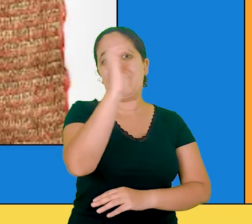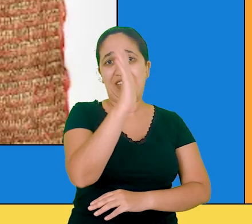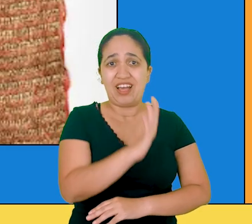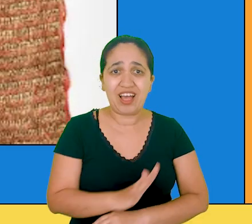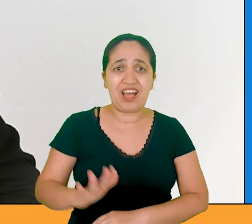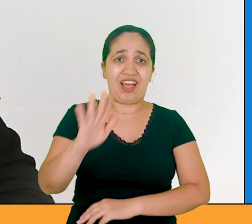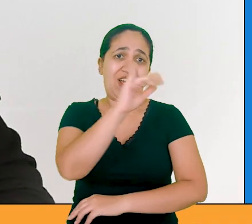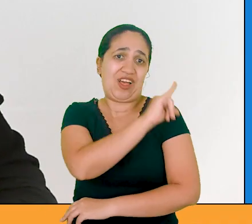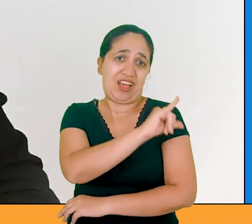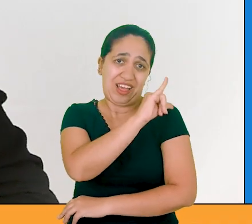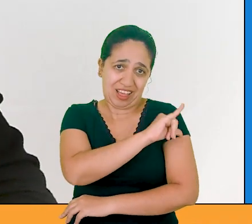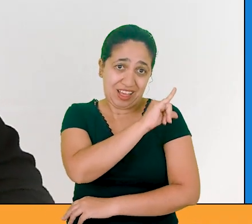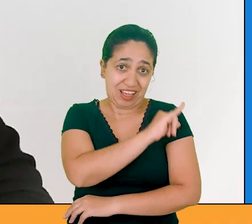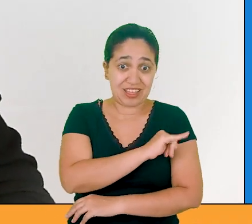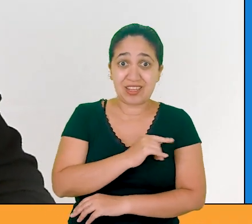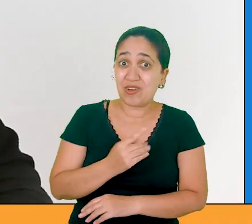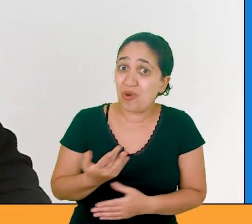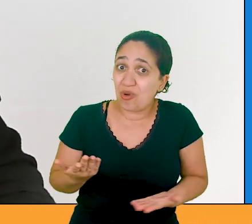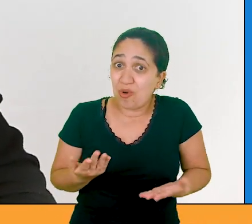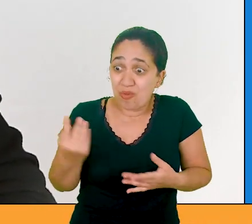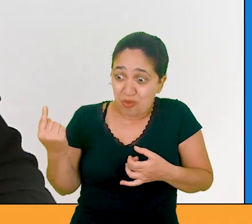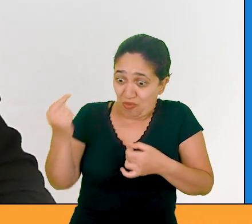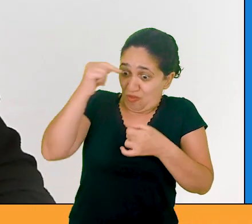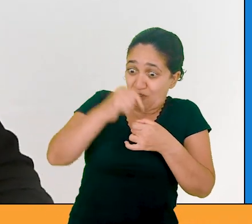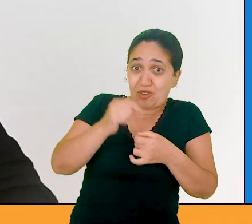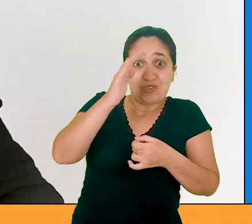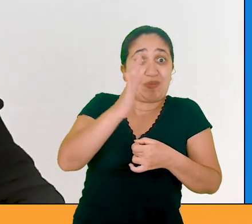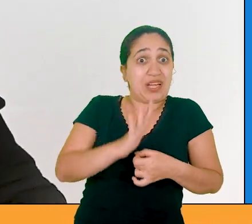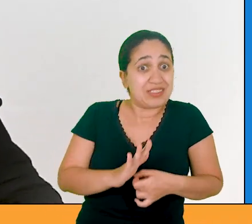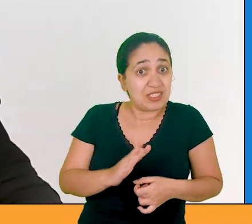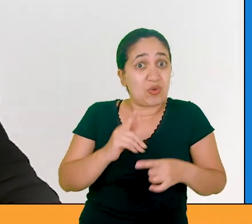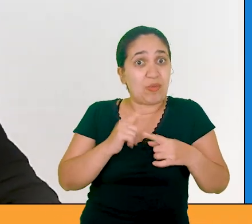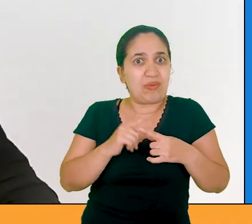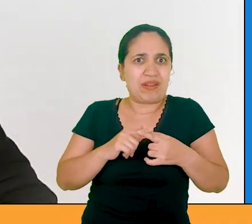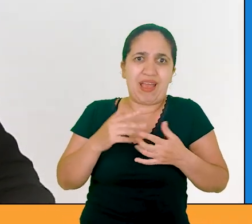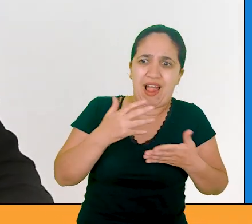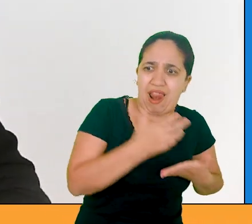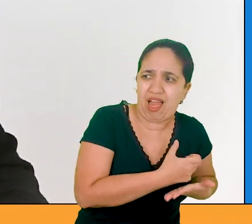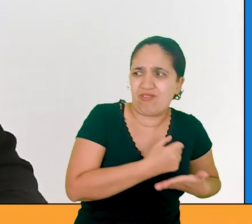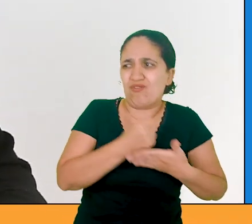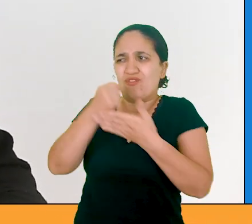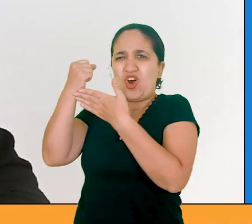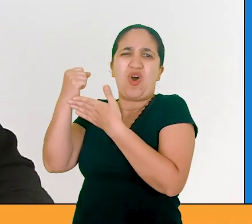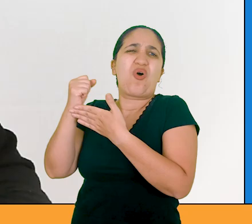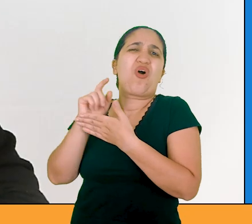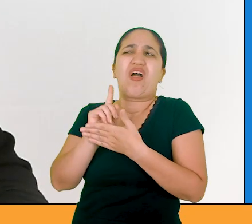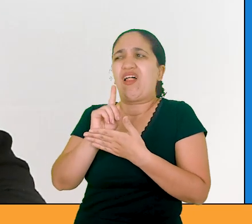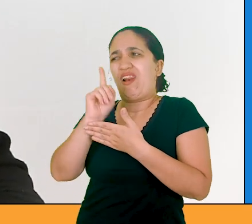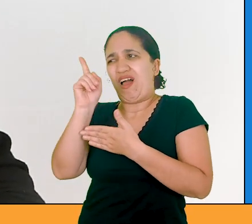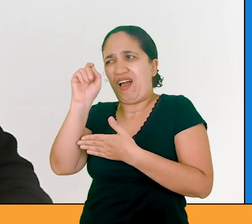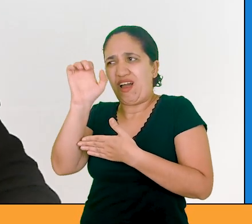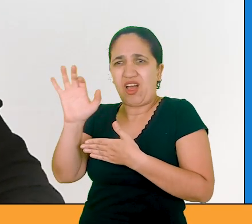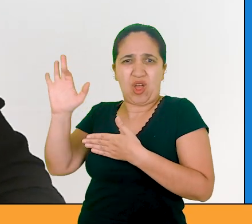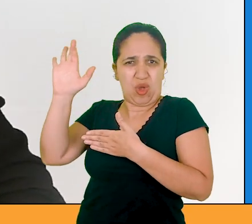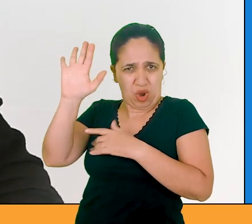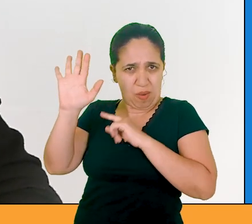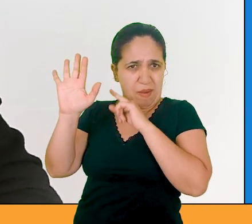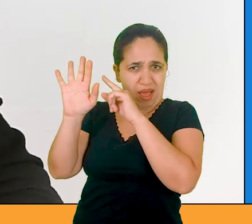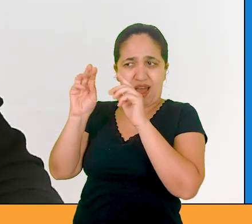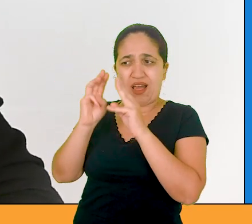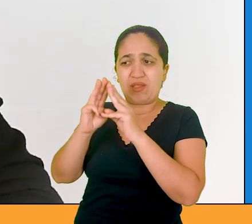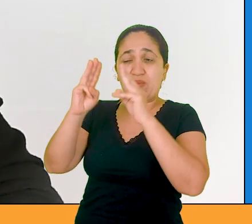de Janeiro. A primeira vez que esse manto retornou ao Brasil, depois que ele foi levado lá no século XVI, XVII, ele estava